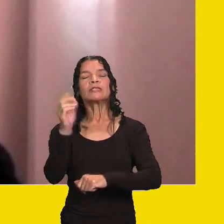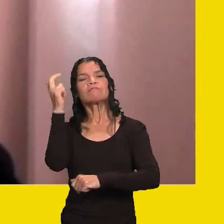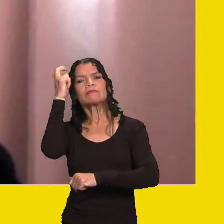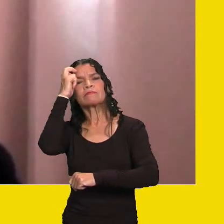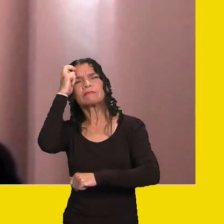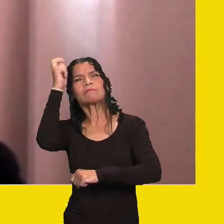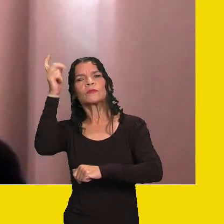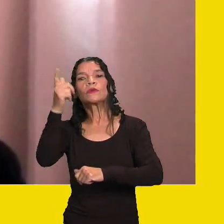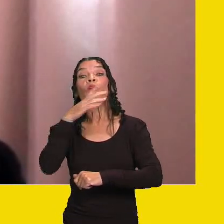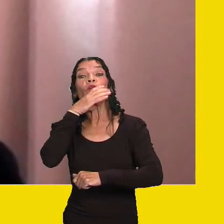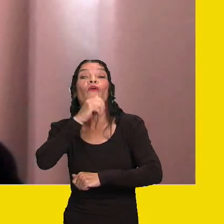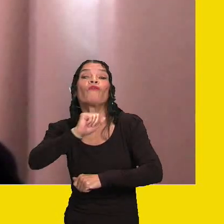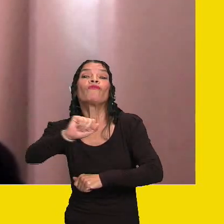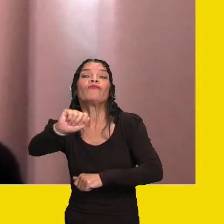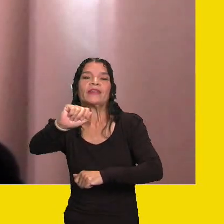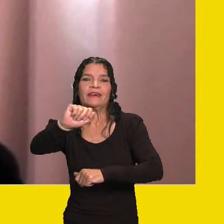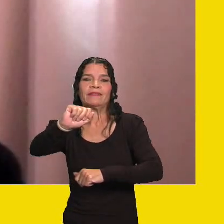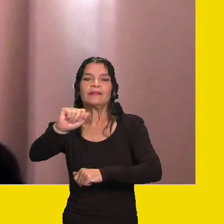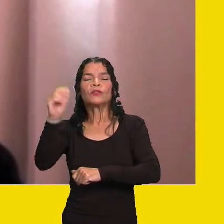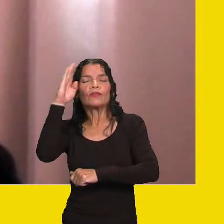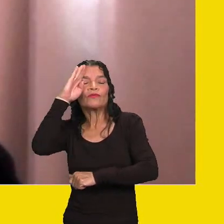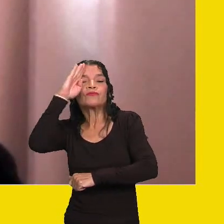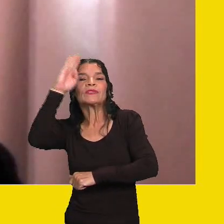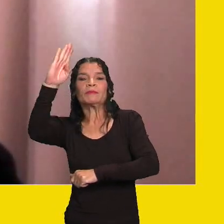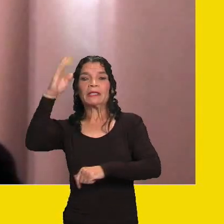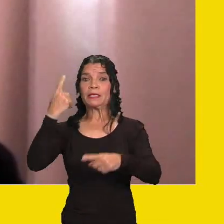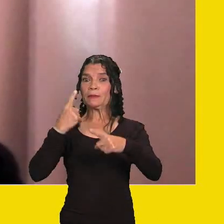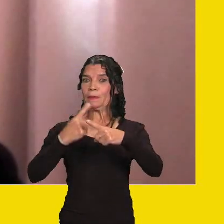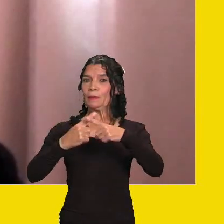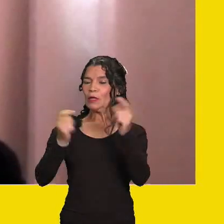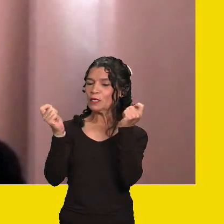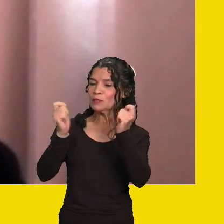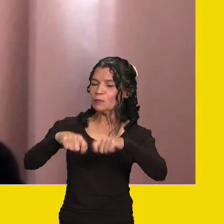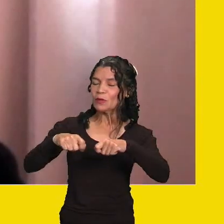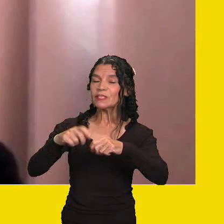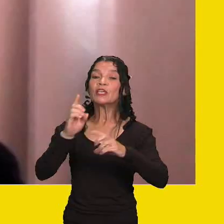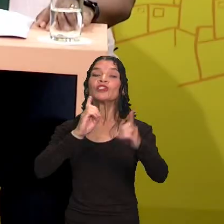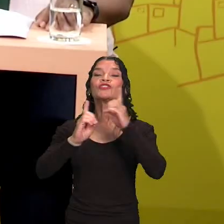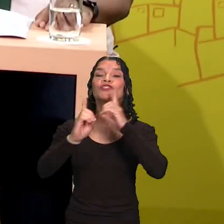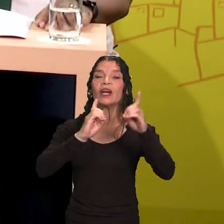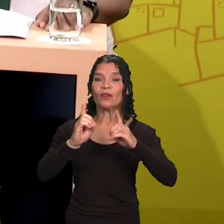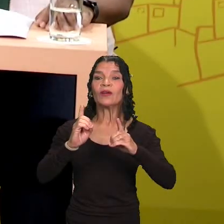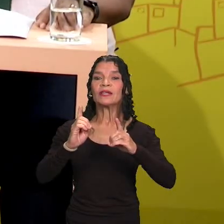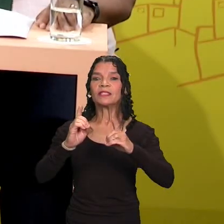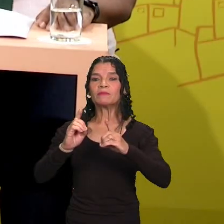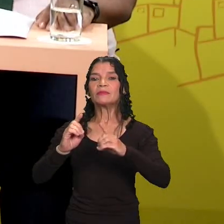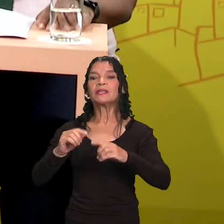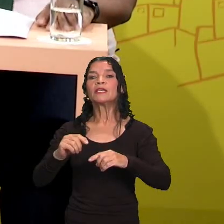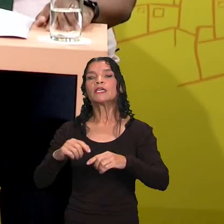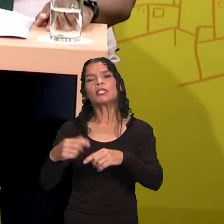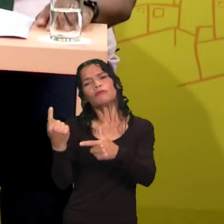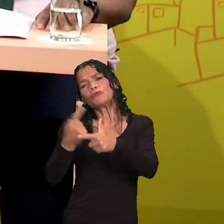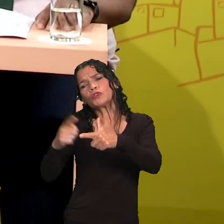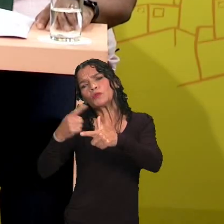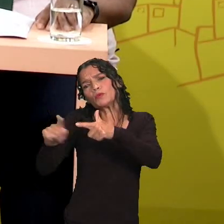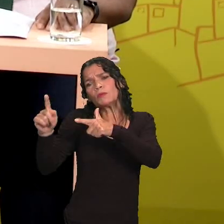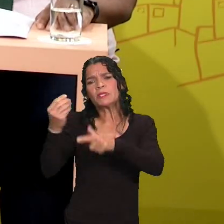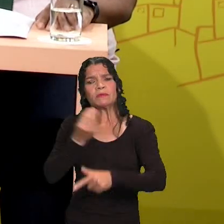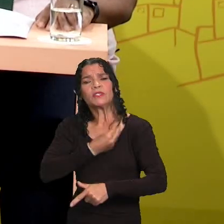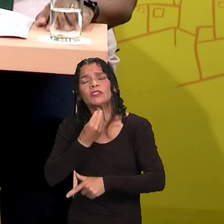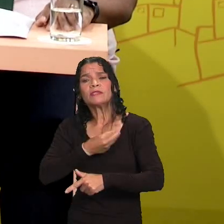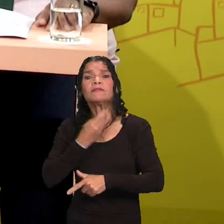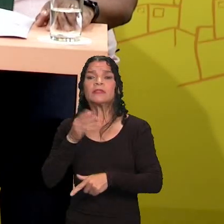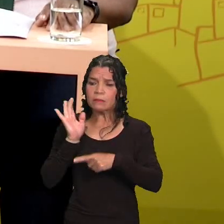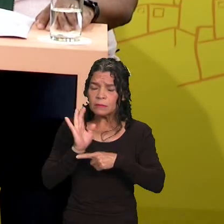sistematizado por Freire. Eles são fundamentais porque possibilitam o diálogo e a problematização. Consequentemente, ele proporciona